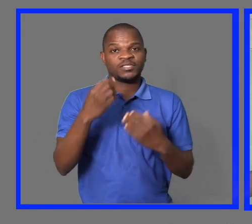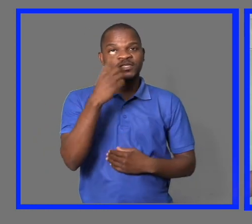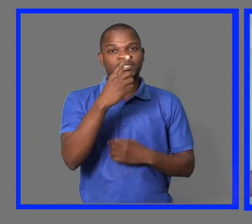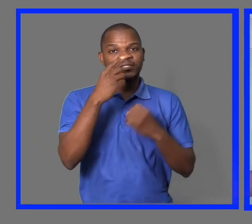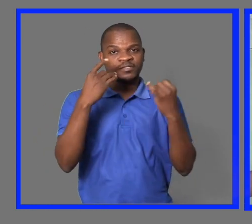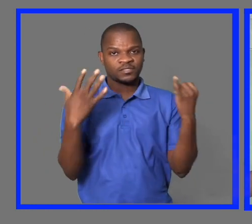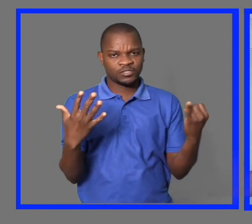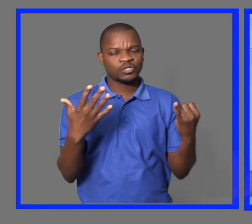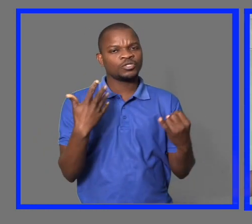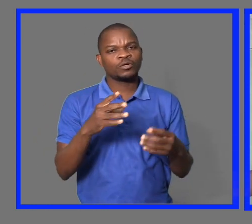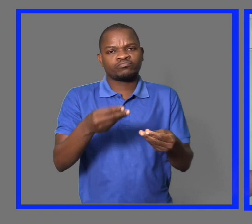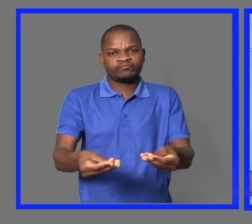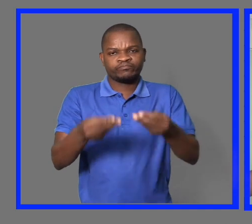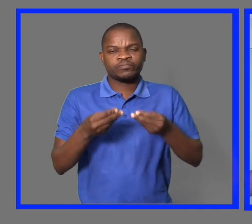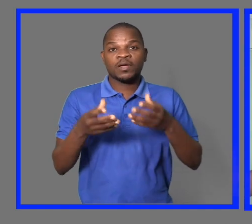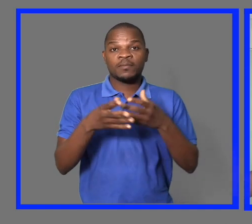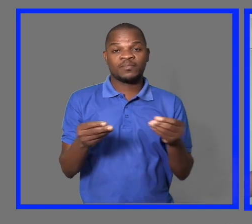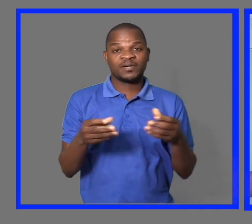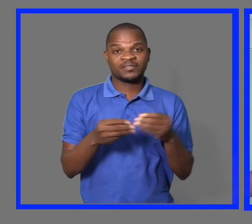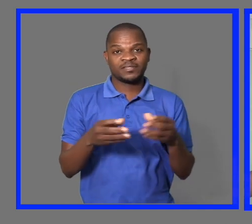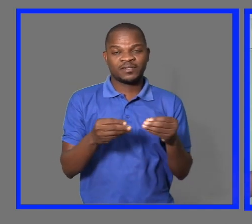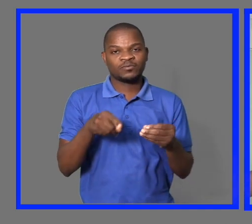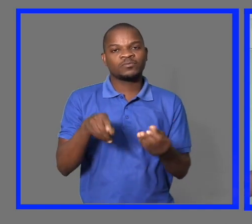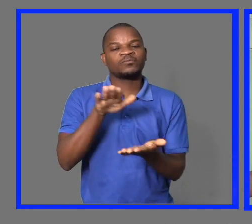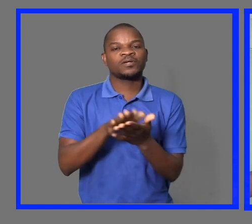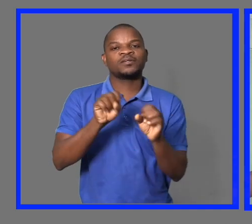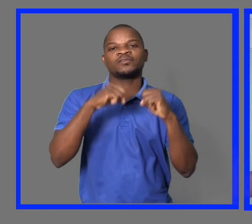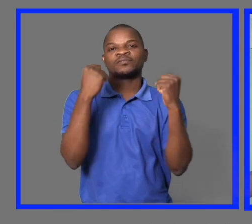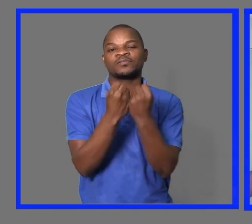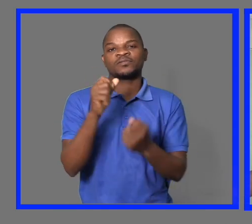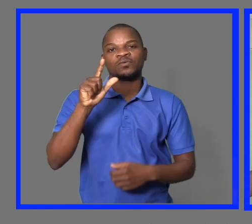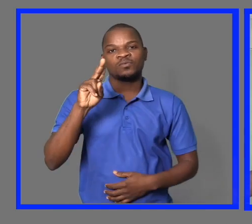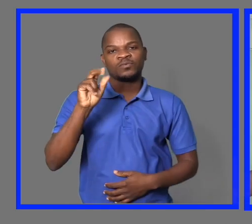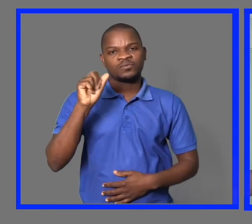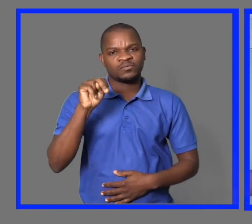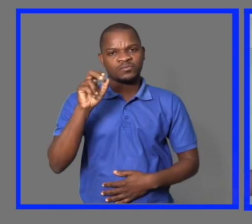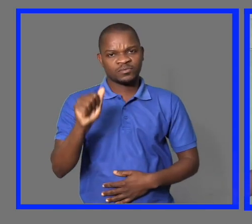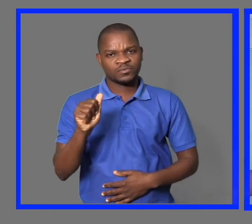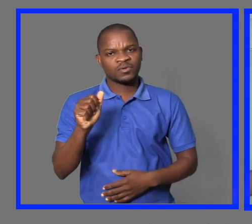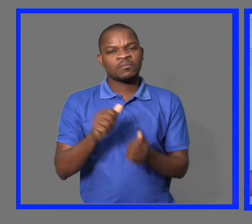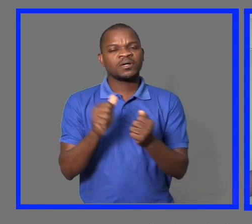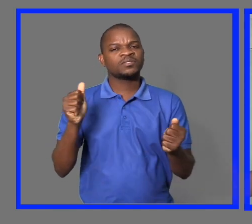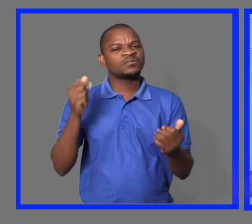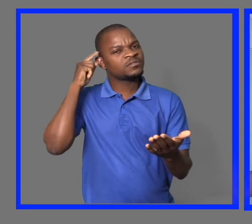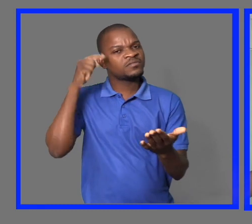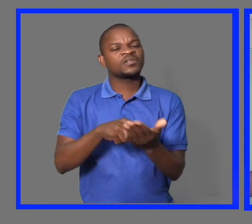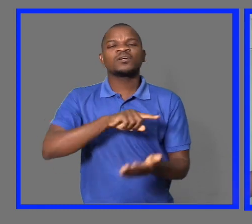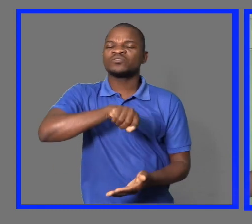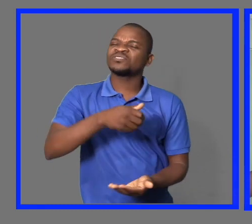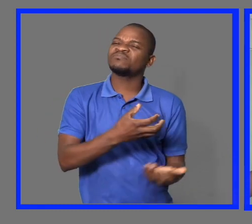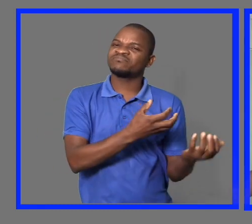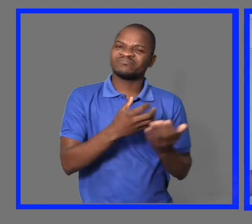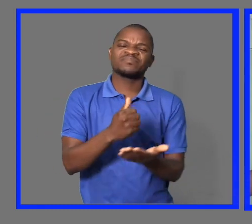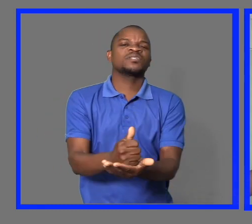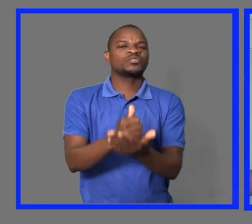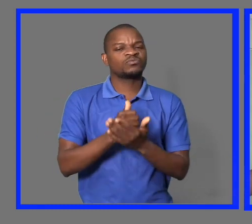pelo que nós fomos oferecidos aqui na cooperativa Luana Semeia Sorriso, é uma ajuda que nós necessitamos dia a